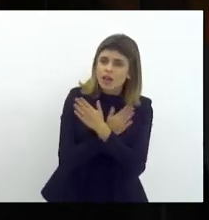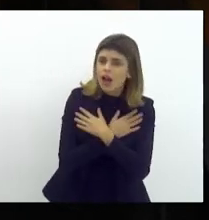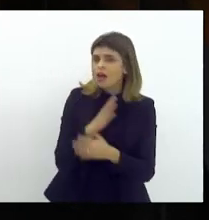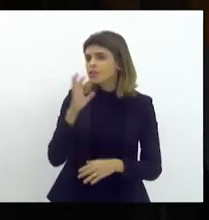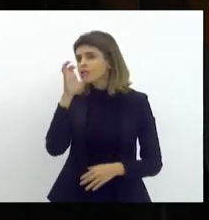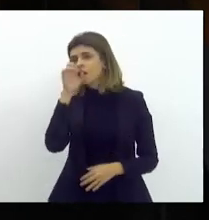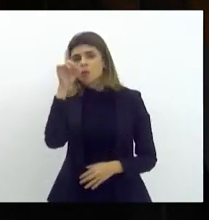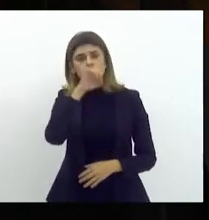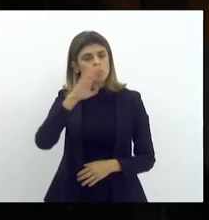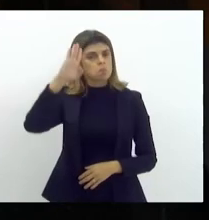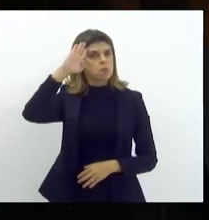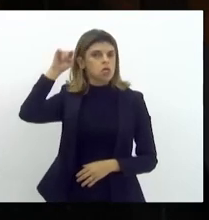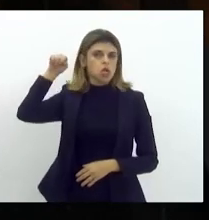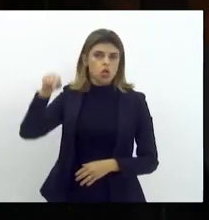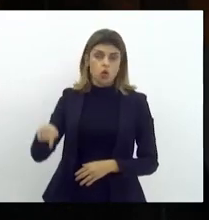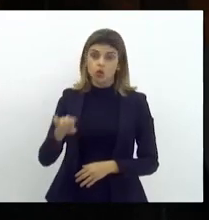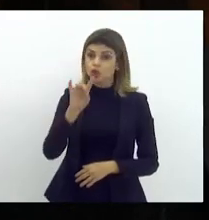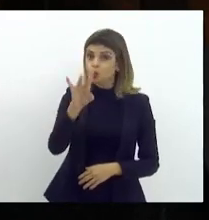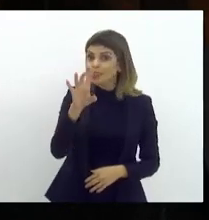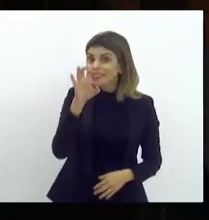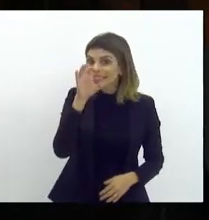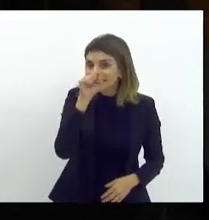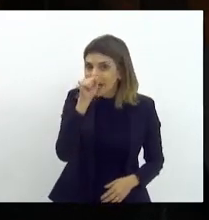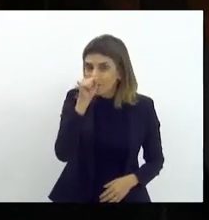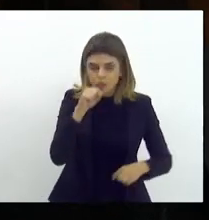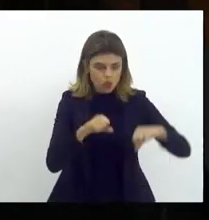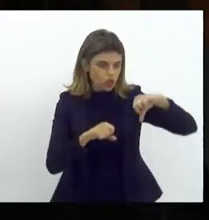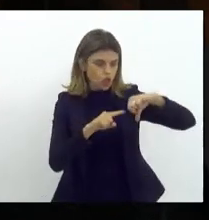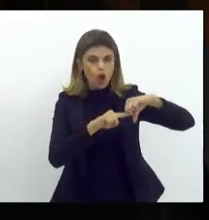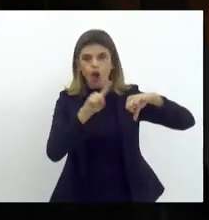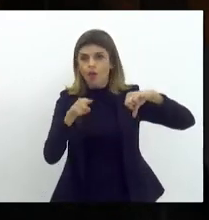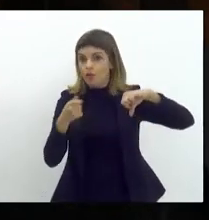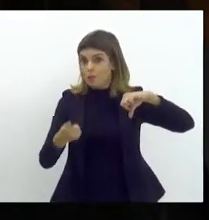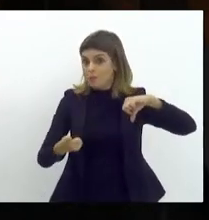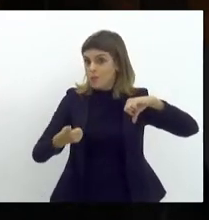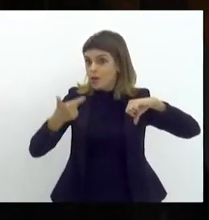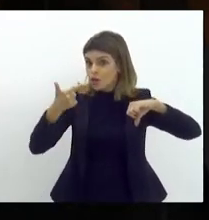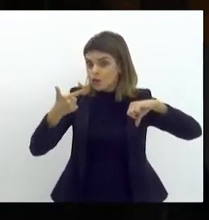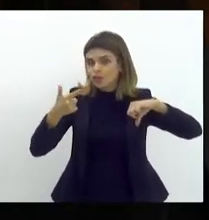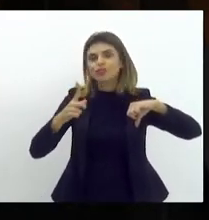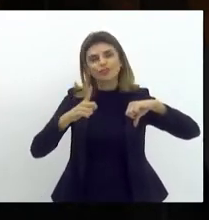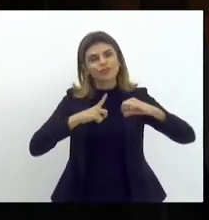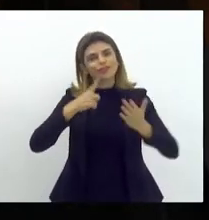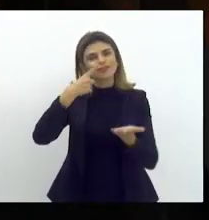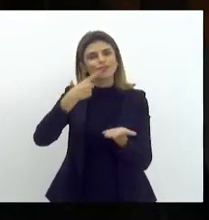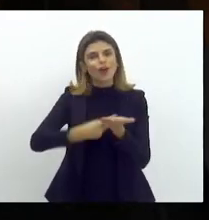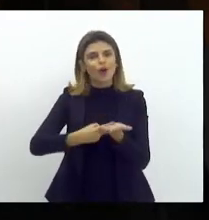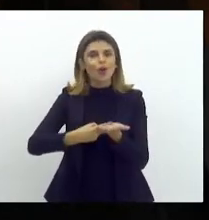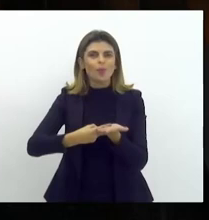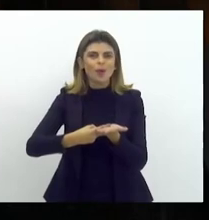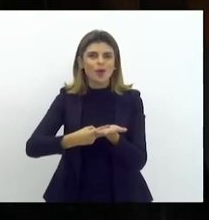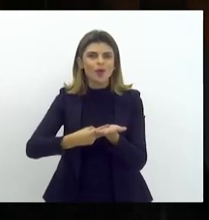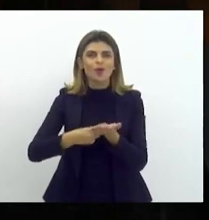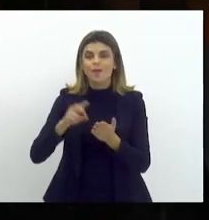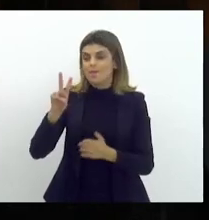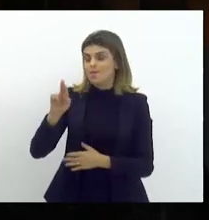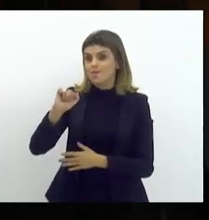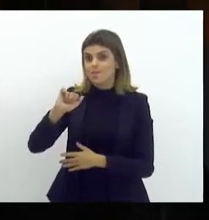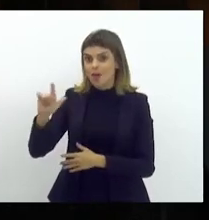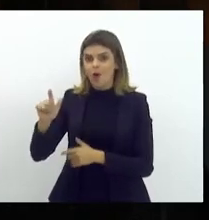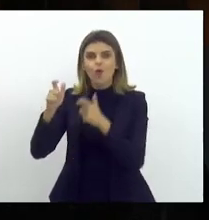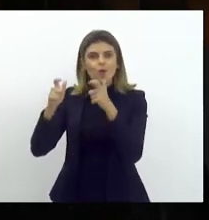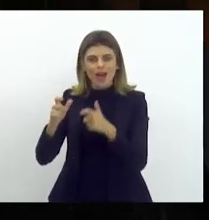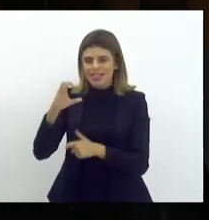domingo só não poderei sábado de 9 a meio-dia que eu tenho compromisso com o Val da Ceasa